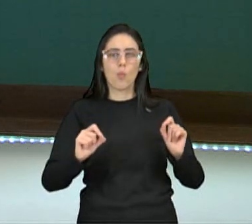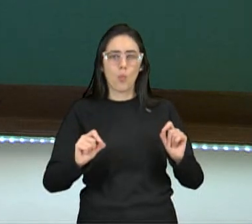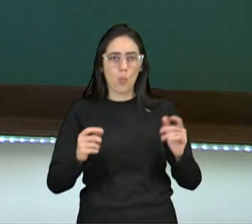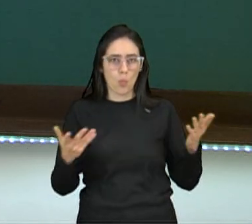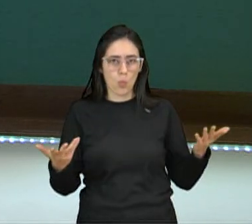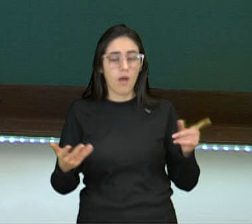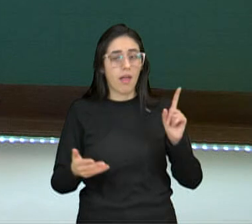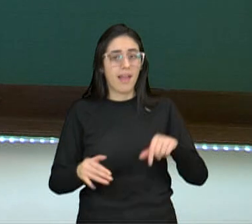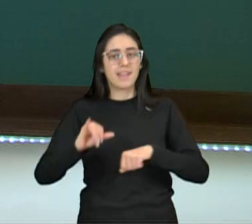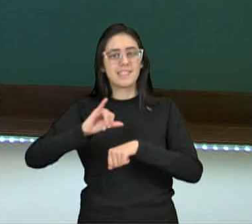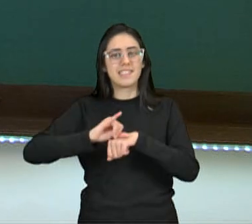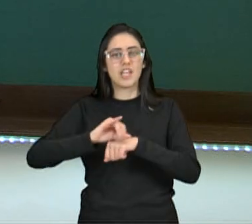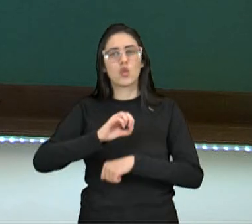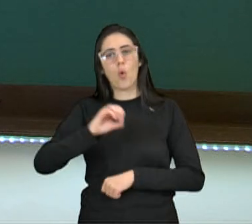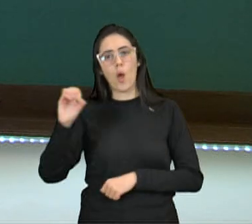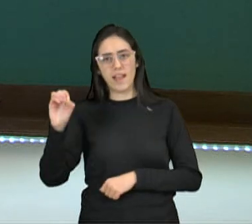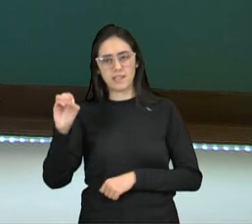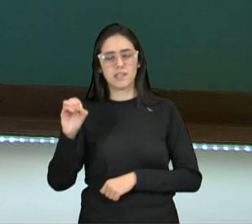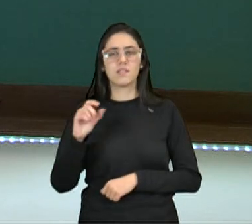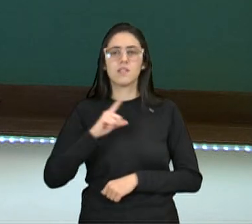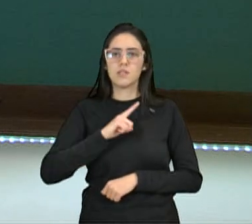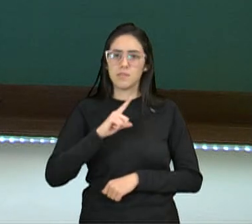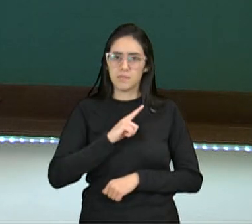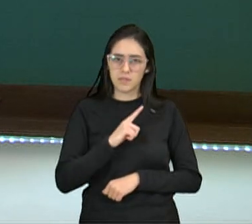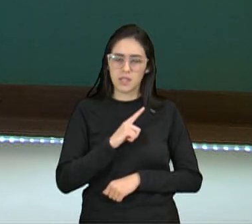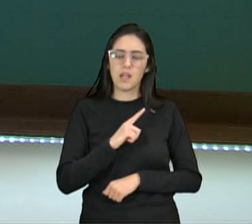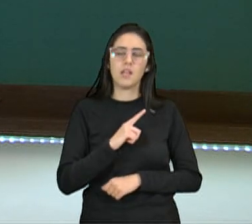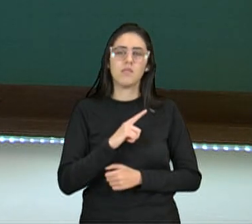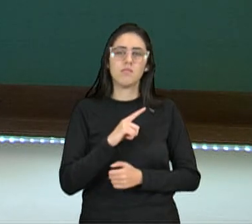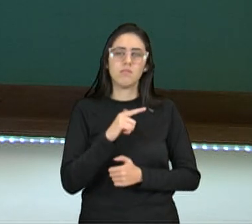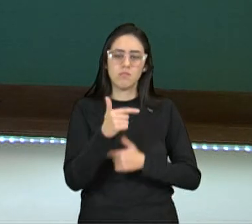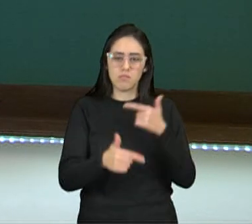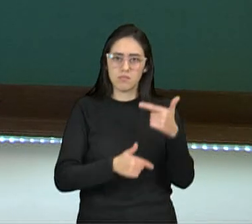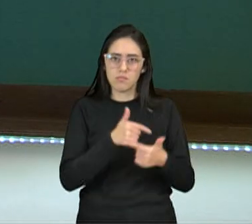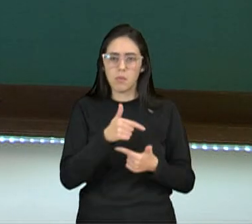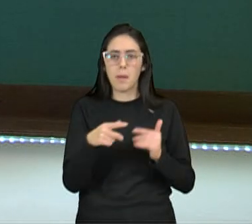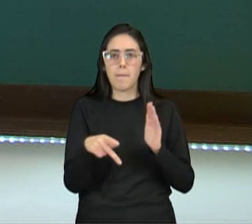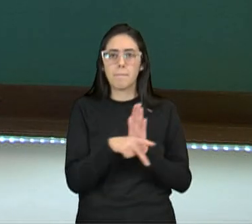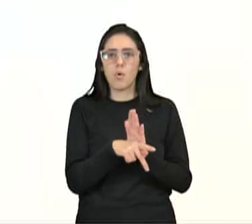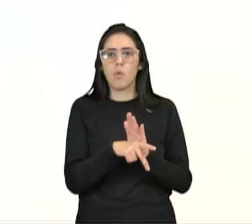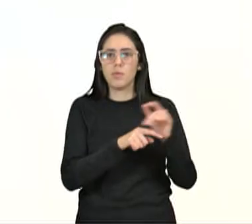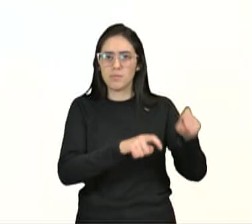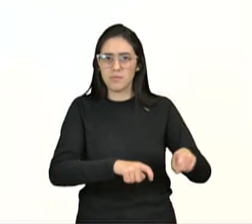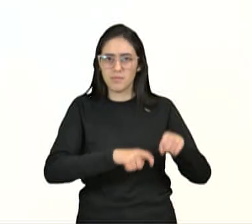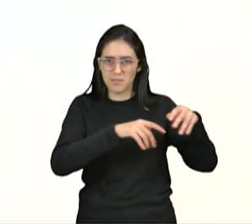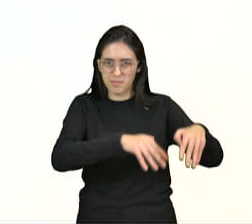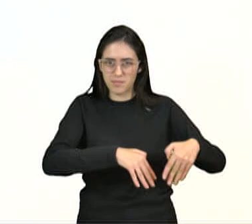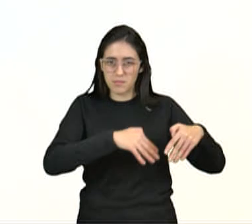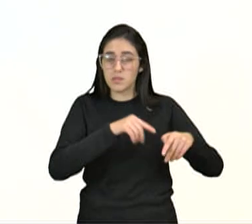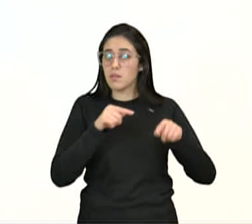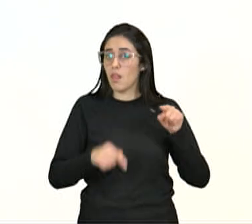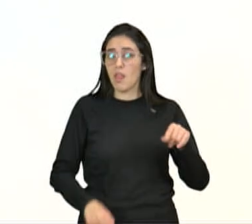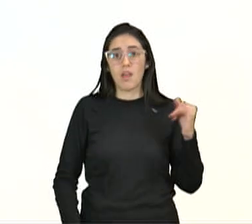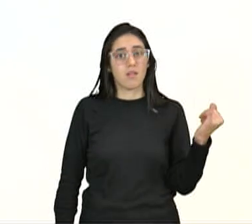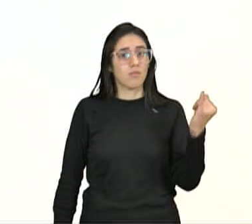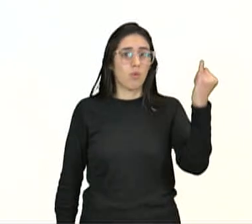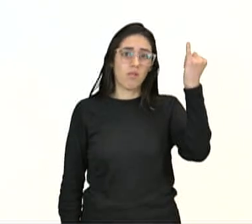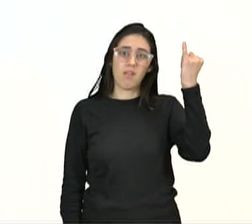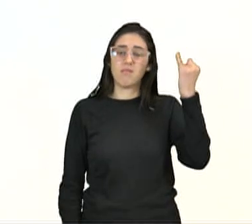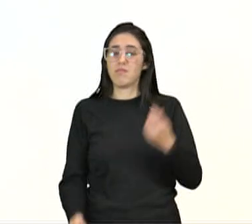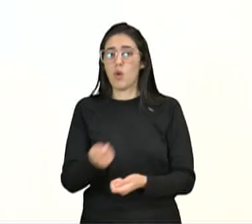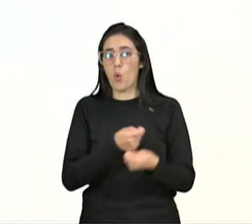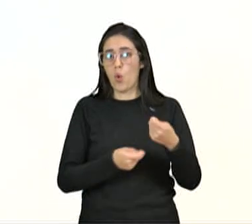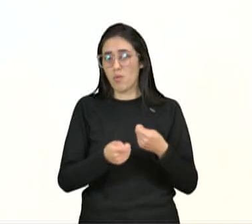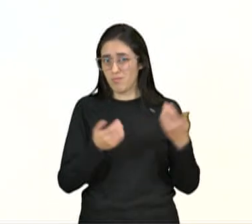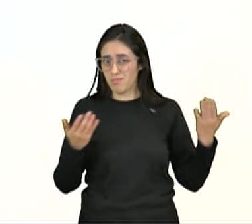acontece é o Centro-Oeste, né? As atividades relacionadas à agropecuária no Centro-Oeste são muito importantes para a economia. Então,